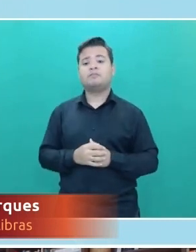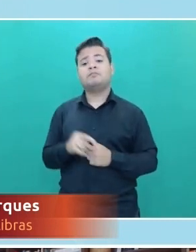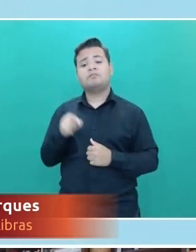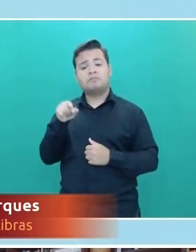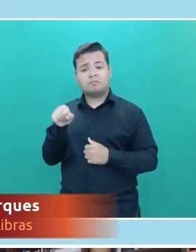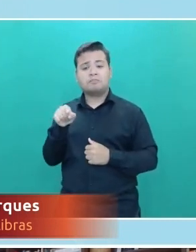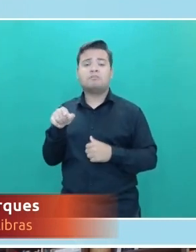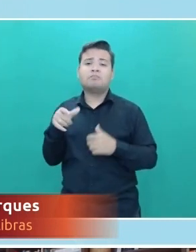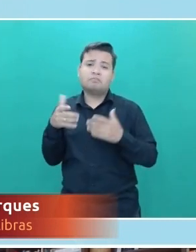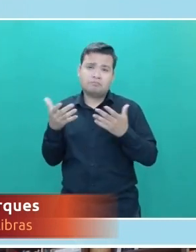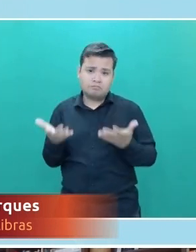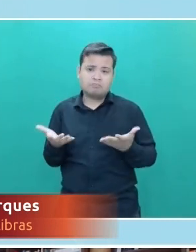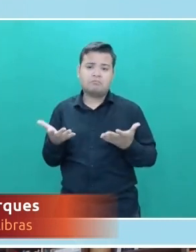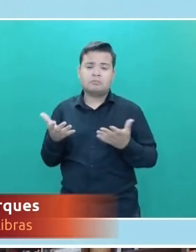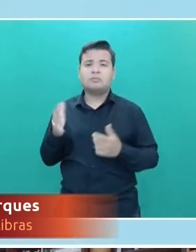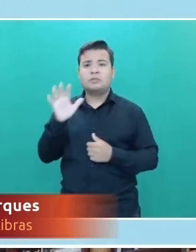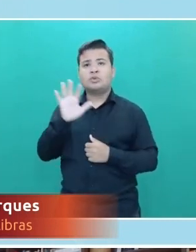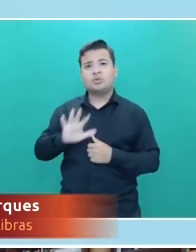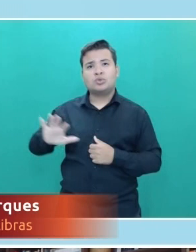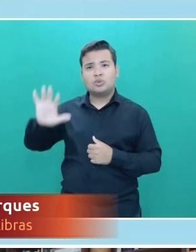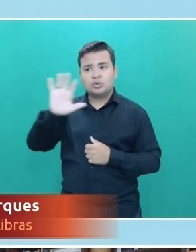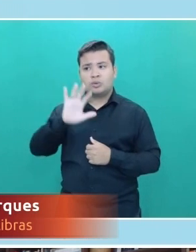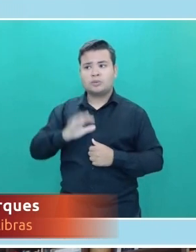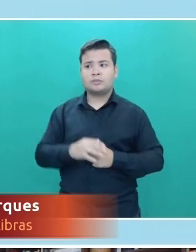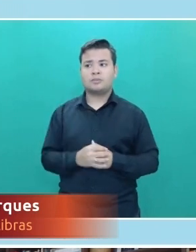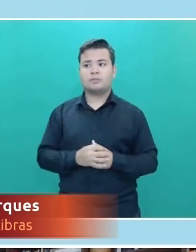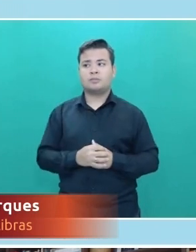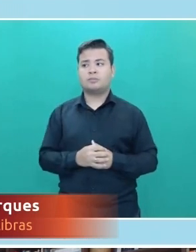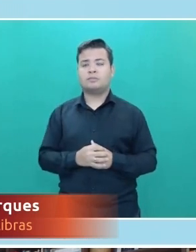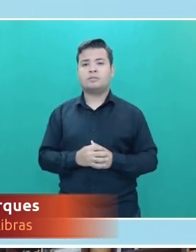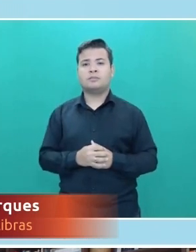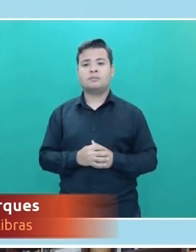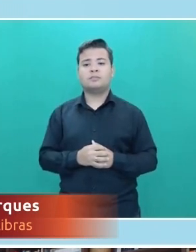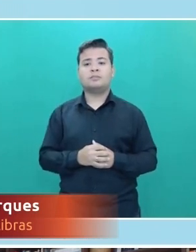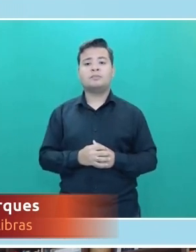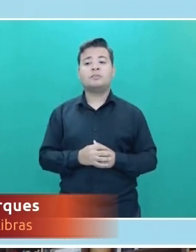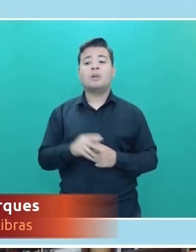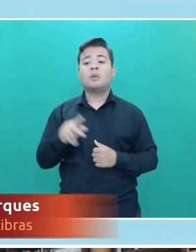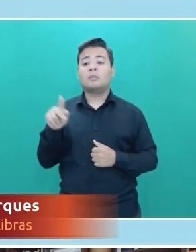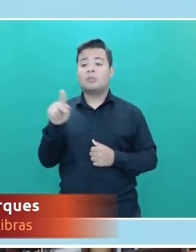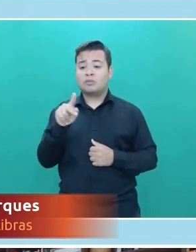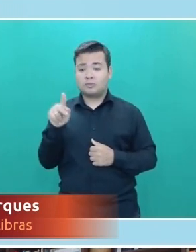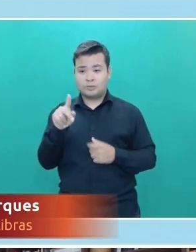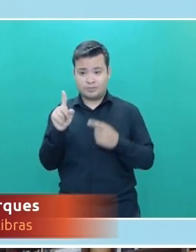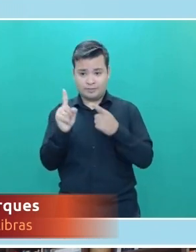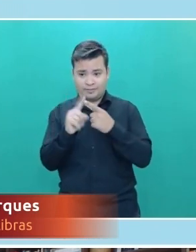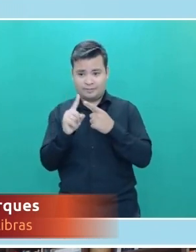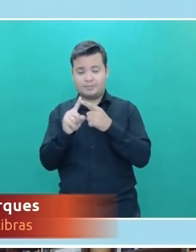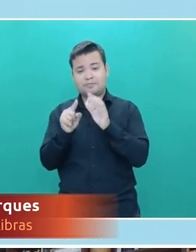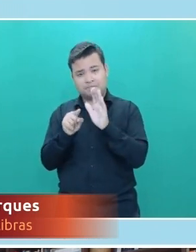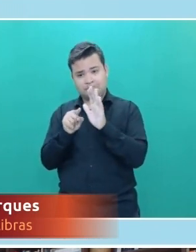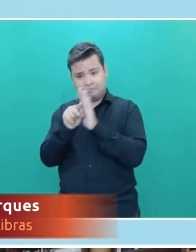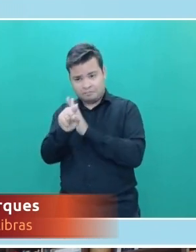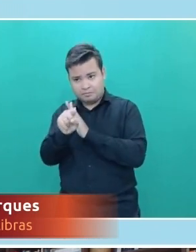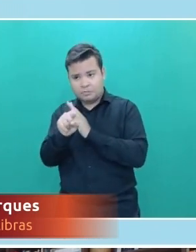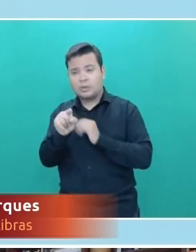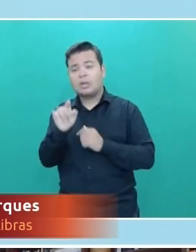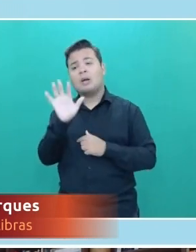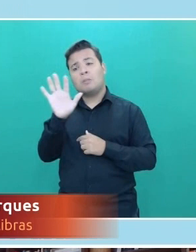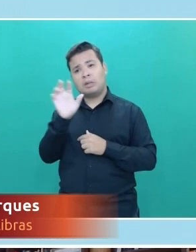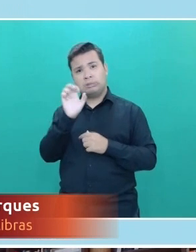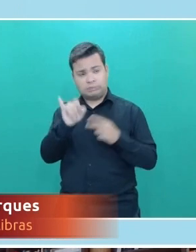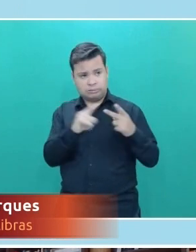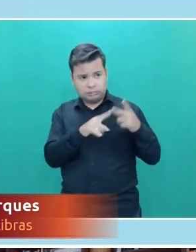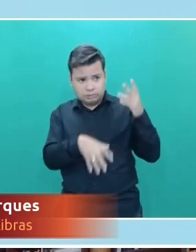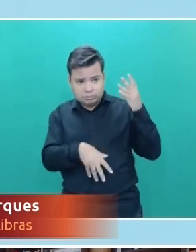bem geral do BRICS. Professor André, vou passando questões diferentes para vocês, mas claro, se quiserem fazer alguma consideração anterior,